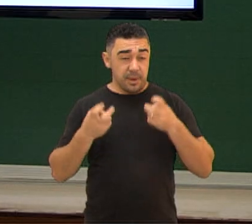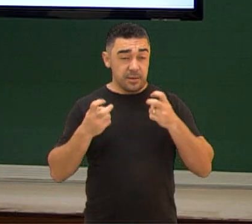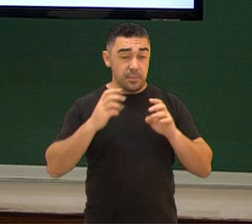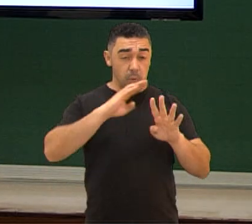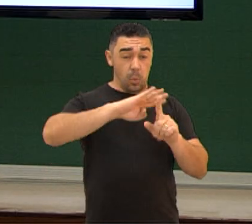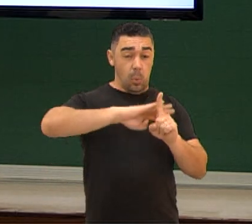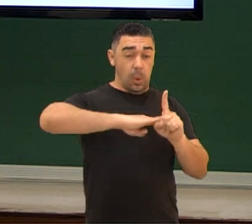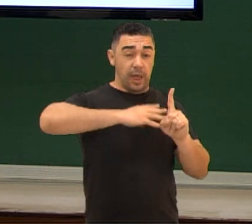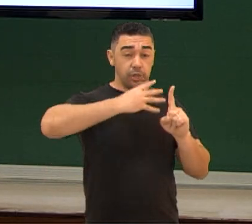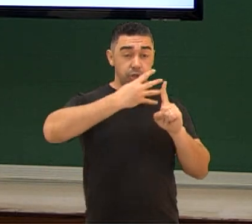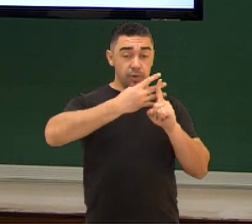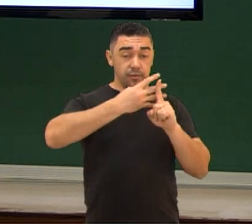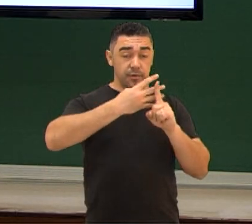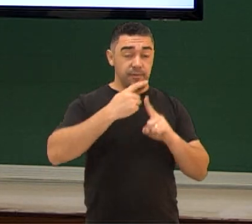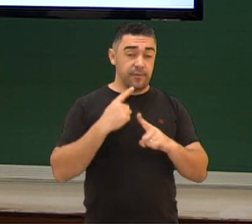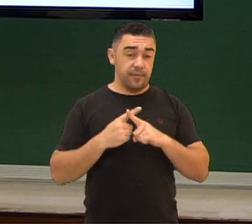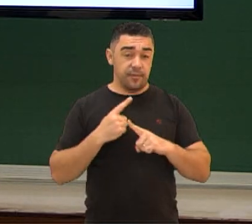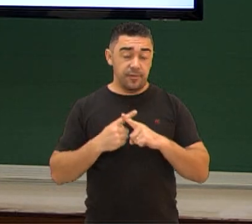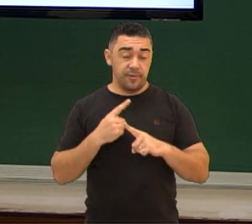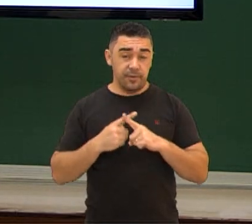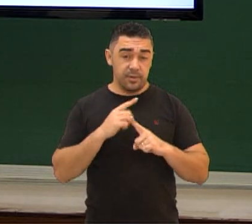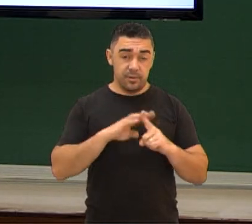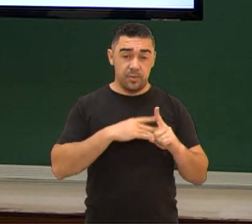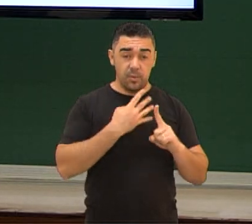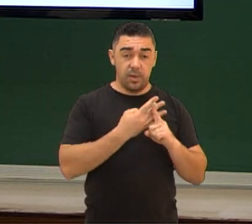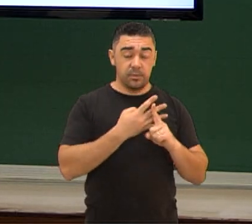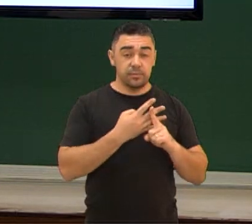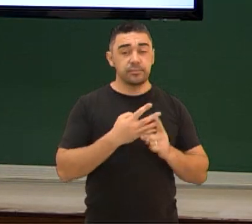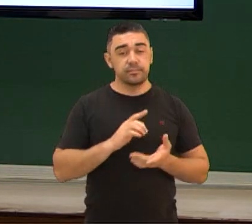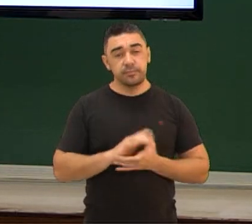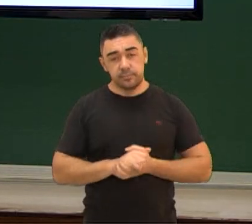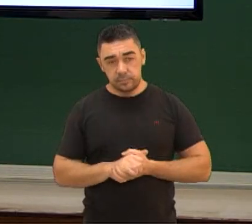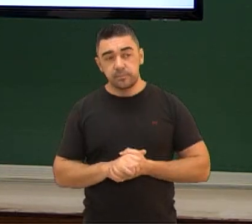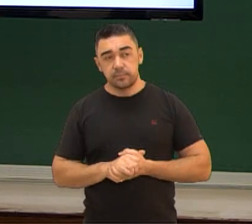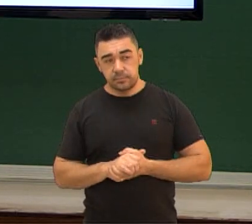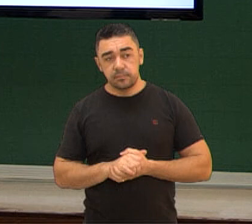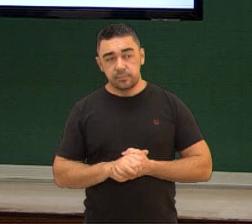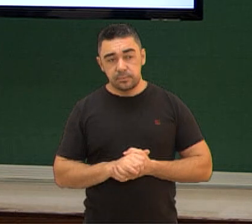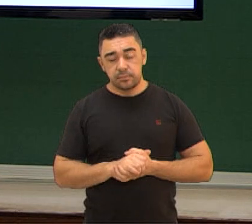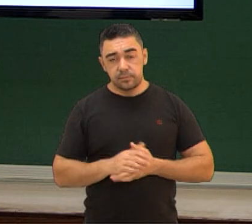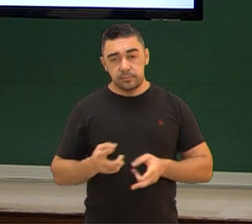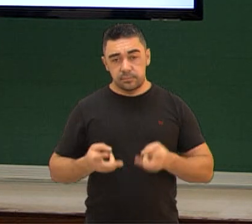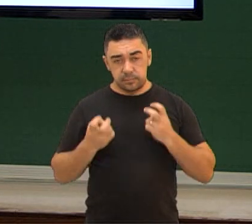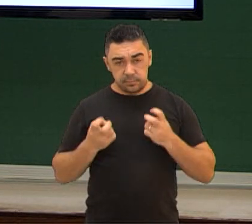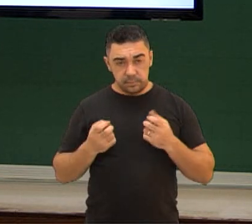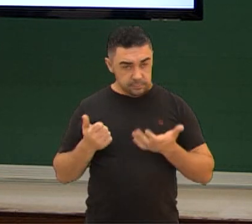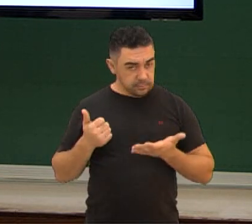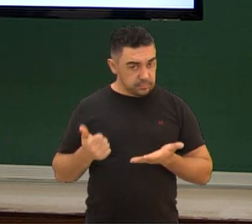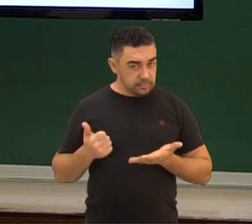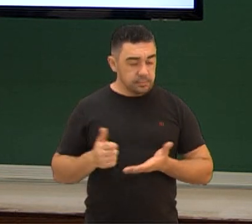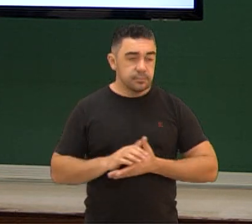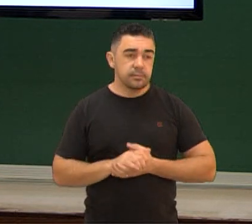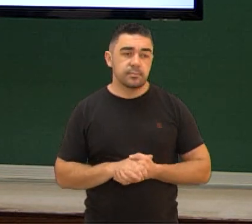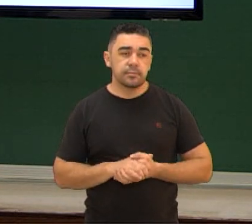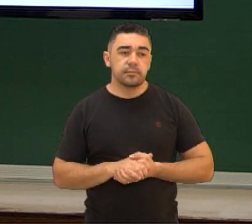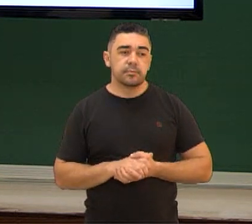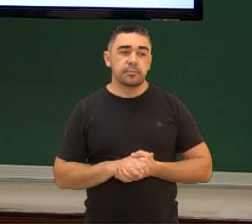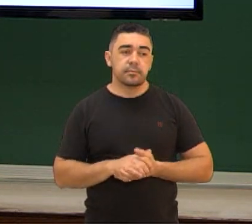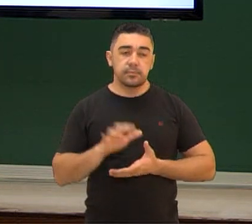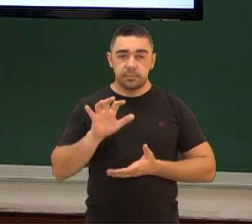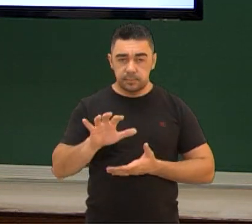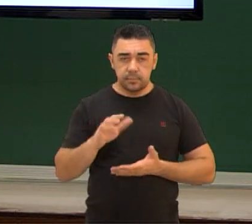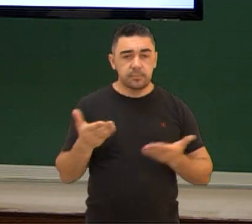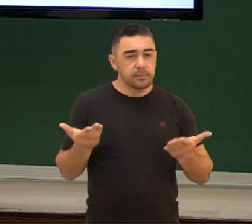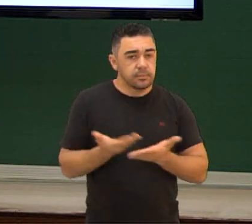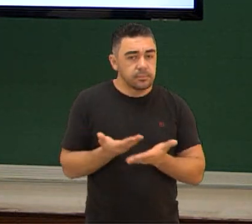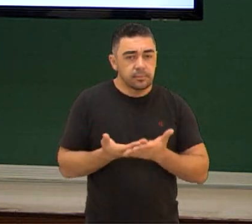vezes. Se você multiplicar por 4, 880 watts, vai dar 3.520 watts. Tudo bem? É isso, gente.